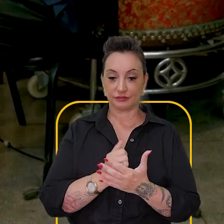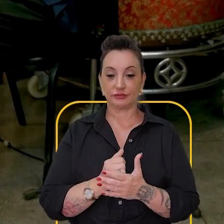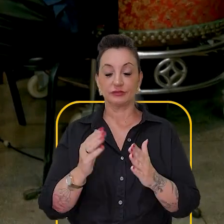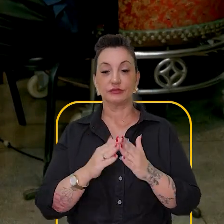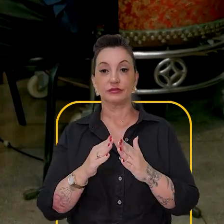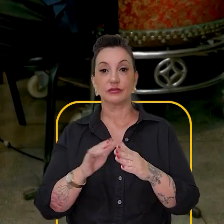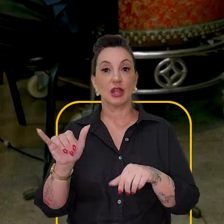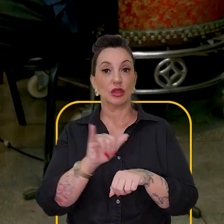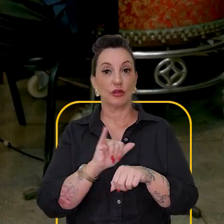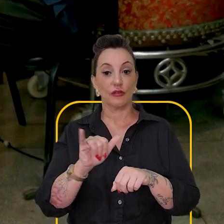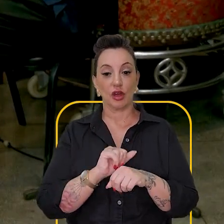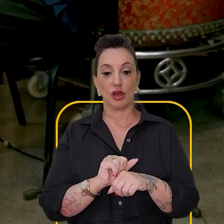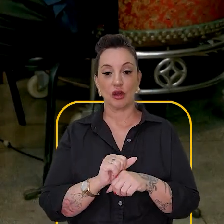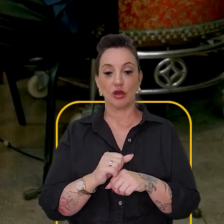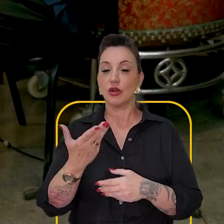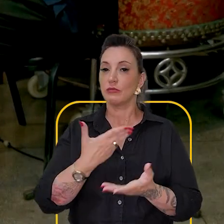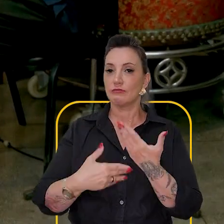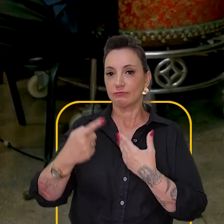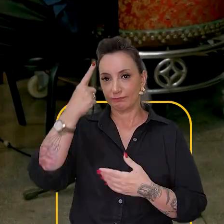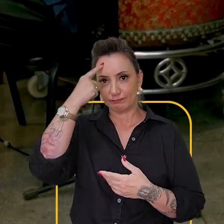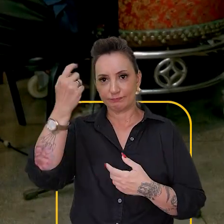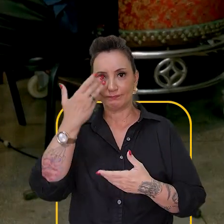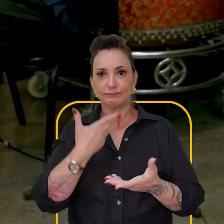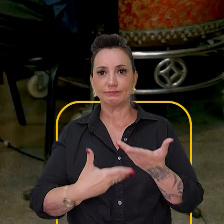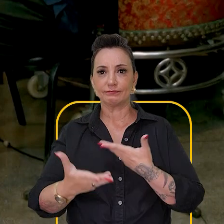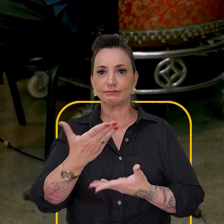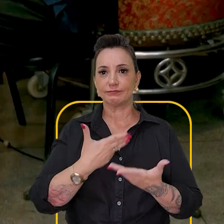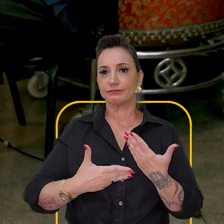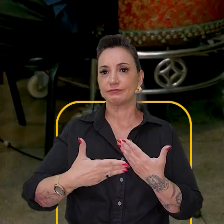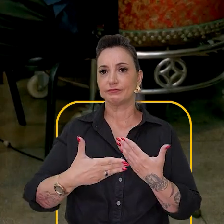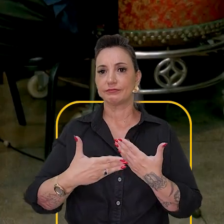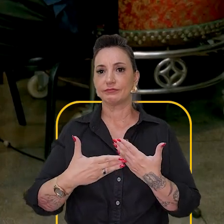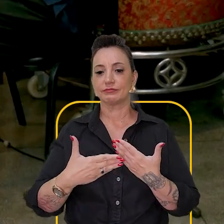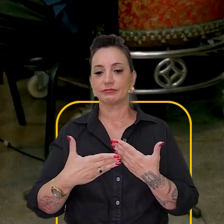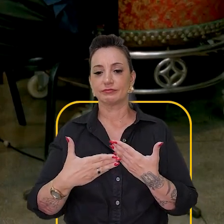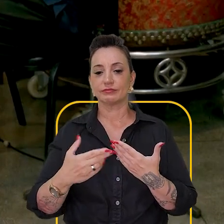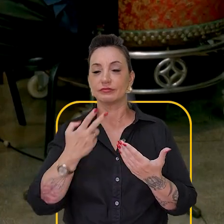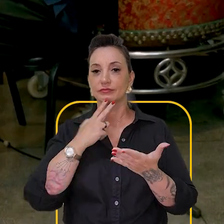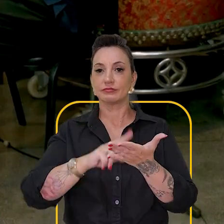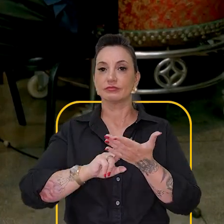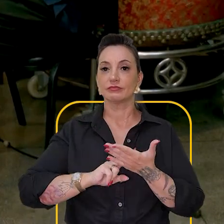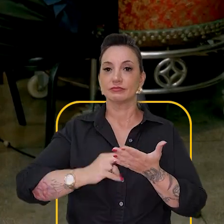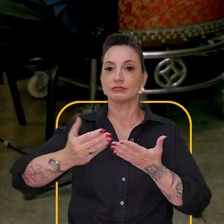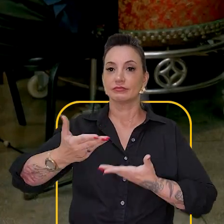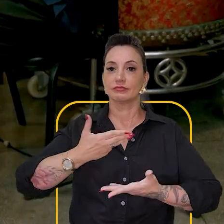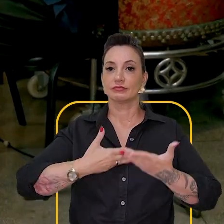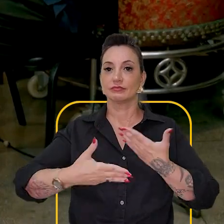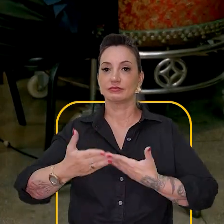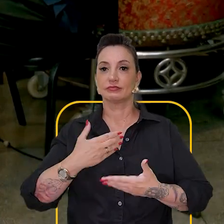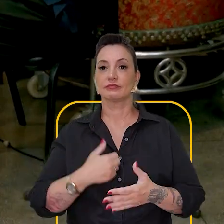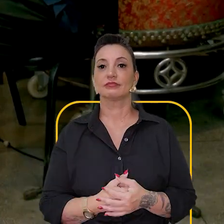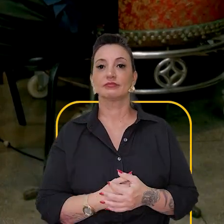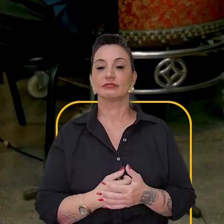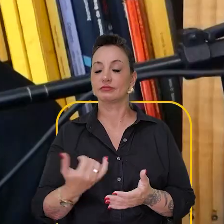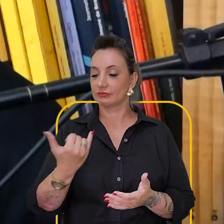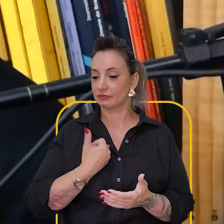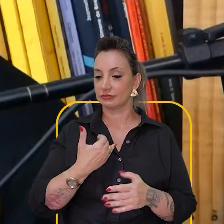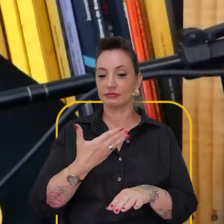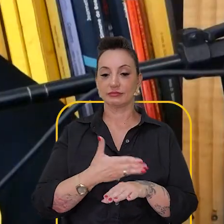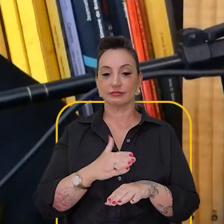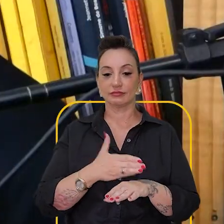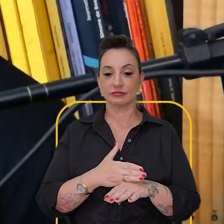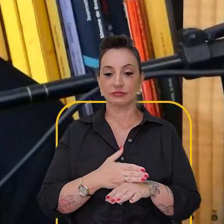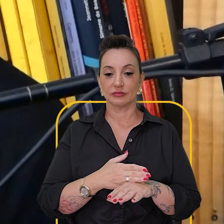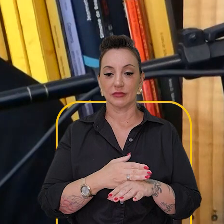conversar com um brasileiro que viu meus livros e morava em Nova York e começou a trocar ideia comigo mandou